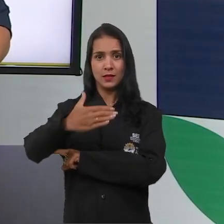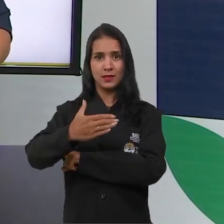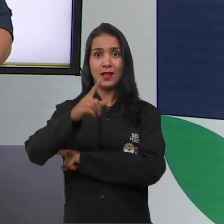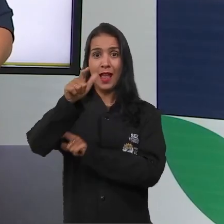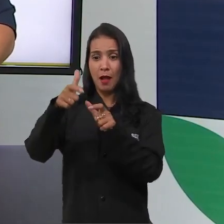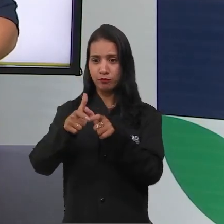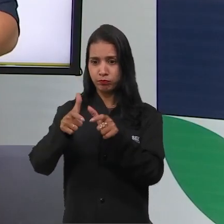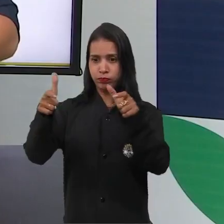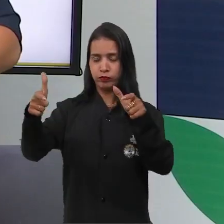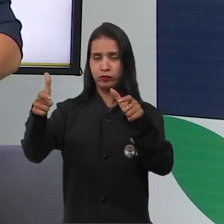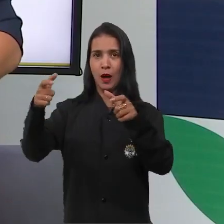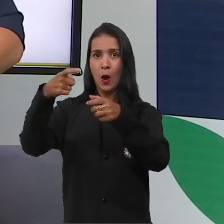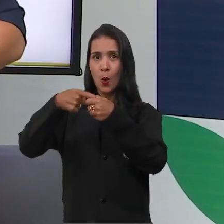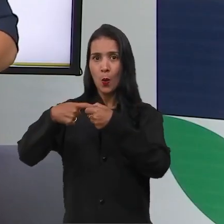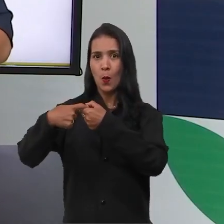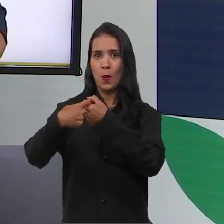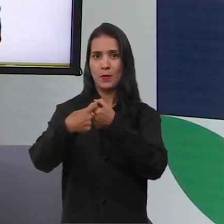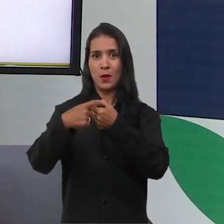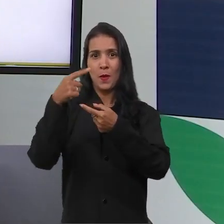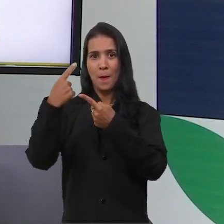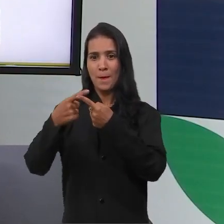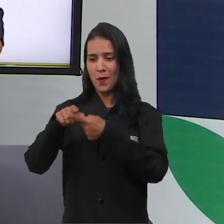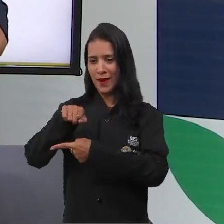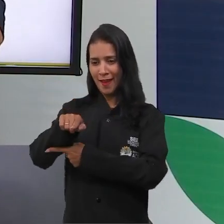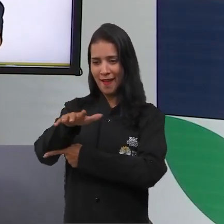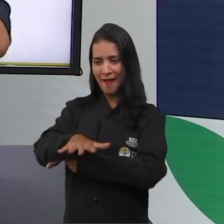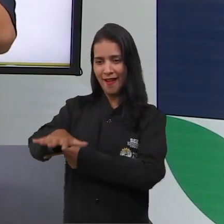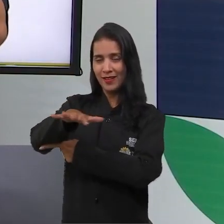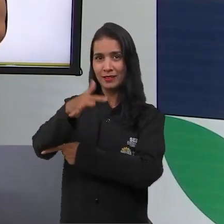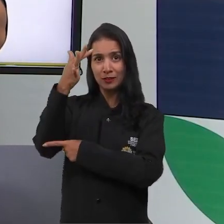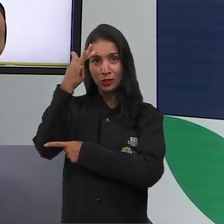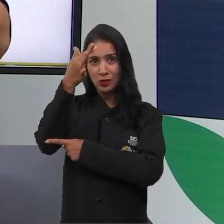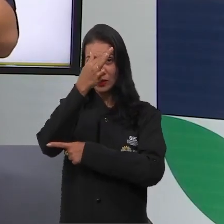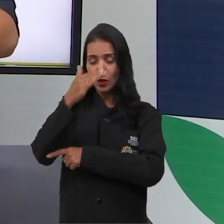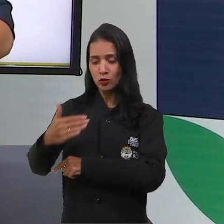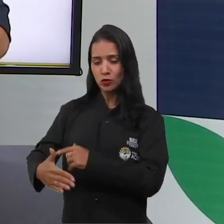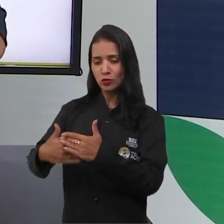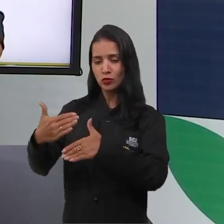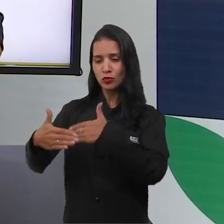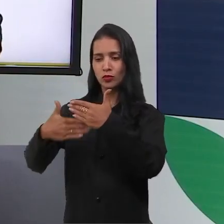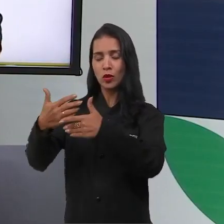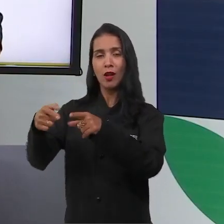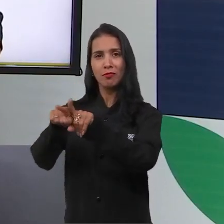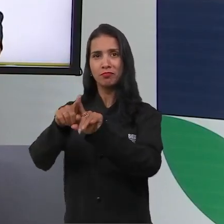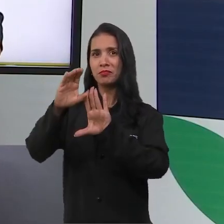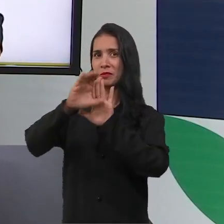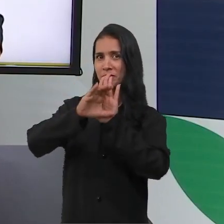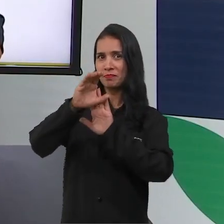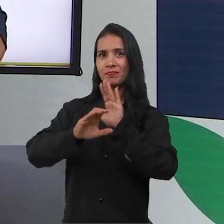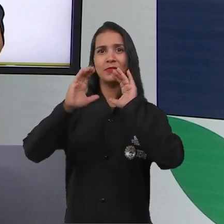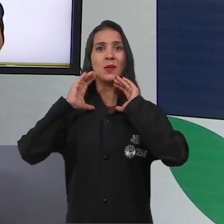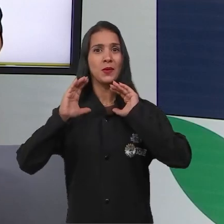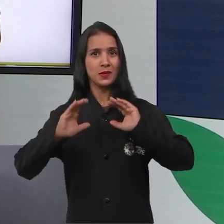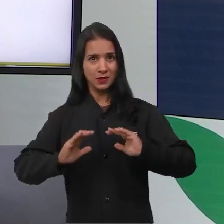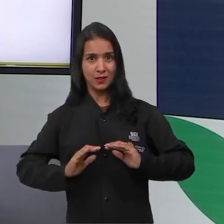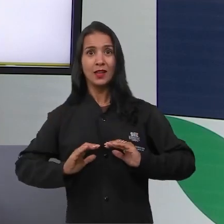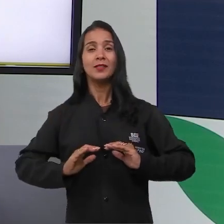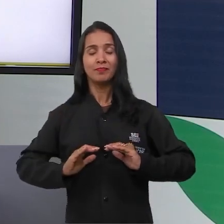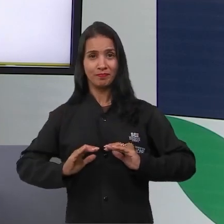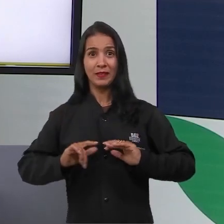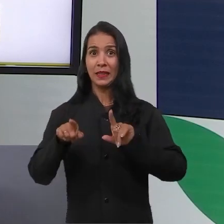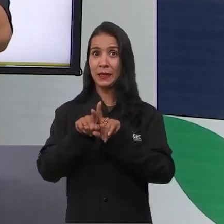Grécia Antiga, onde se filosoficamente se desenvolve o conceito de cidadania, o conceito